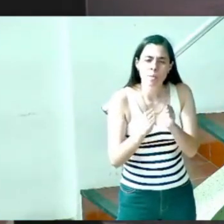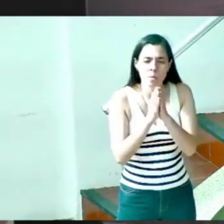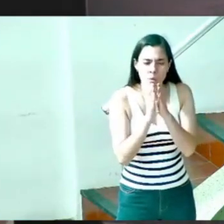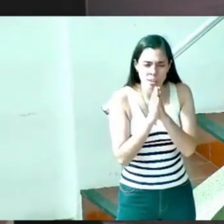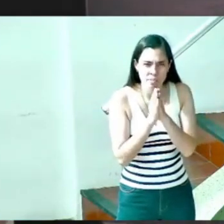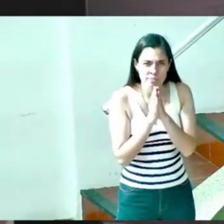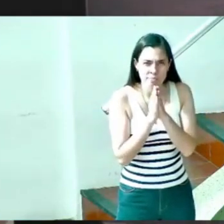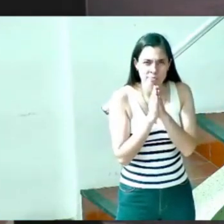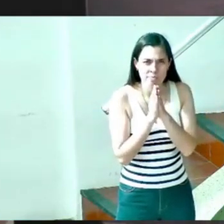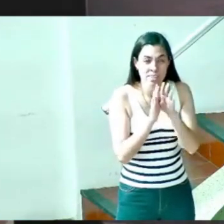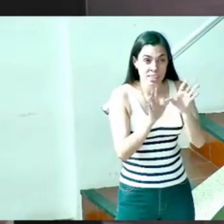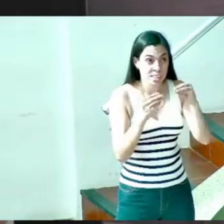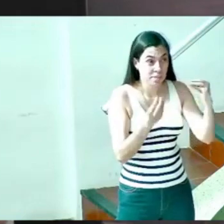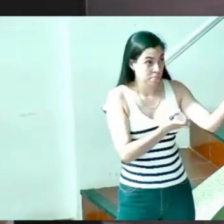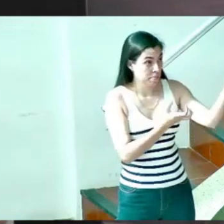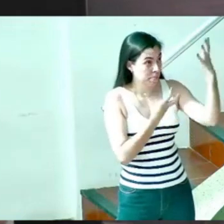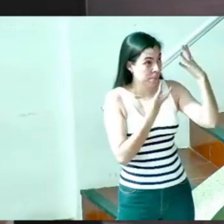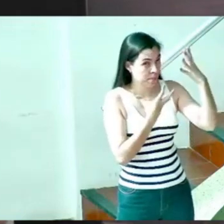nas orações.